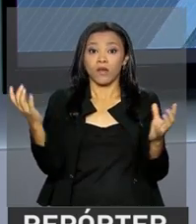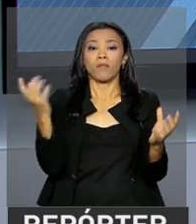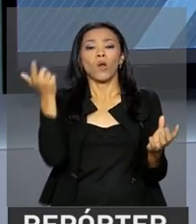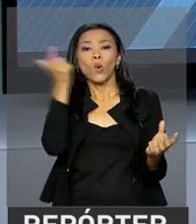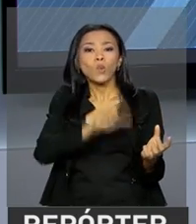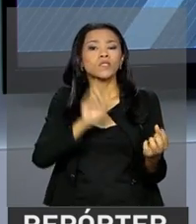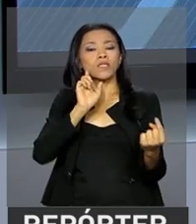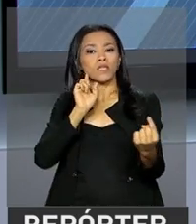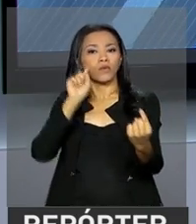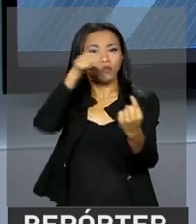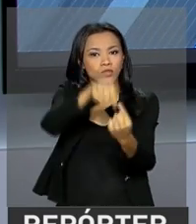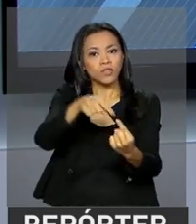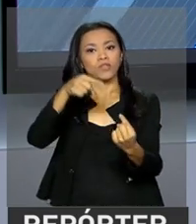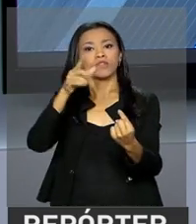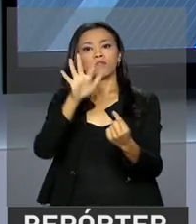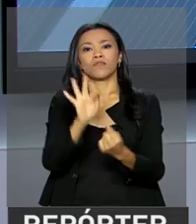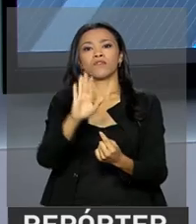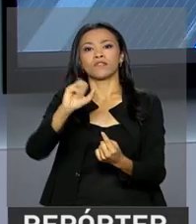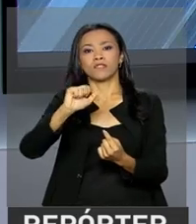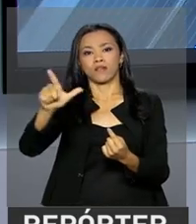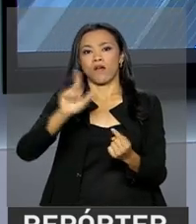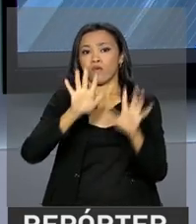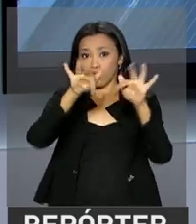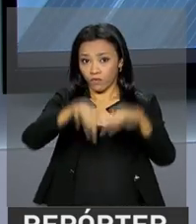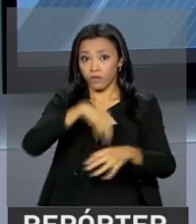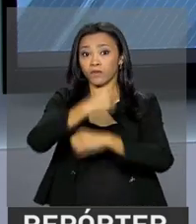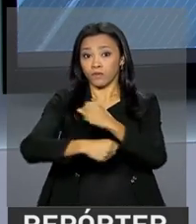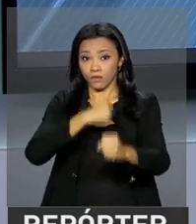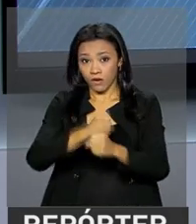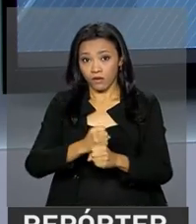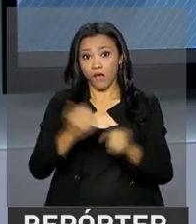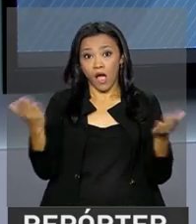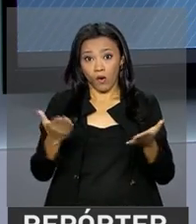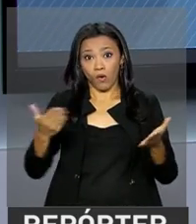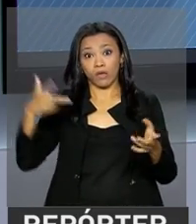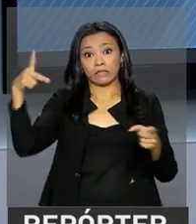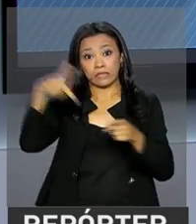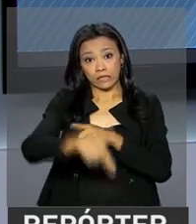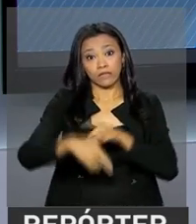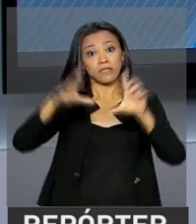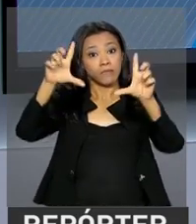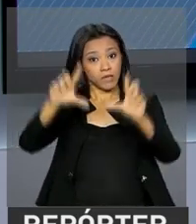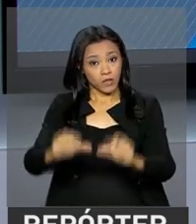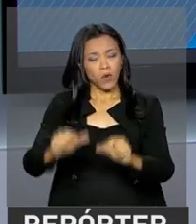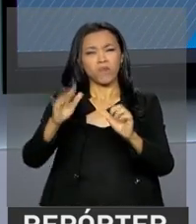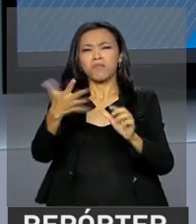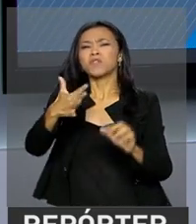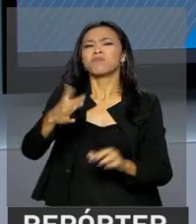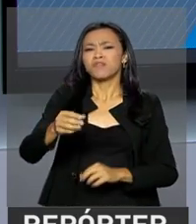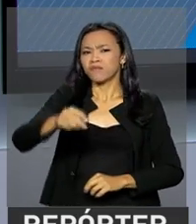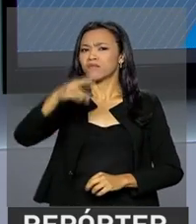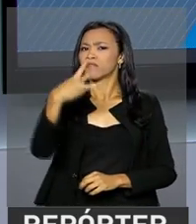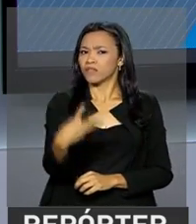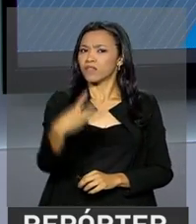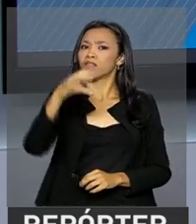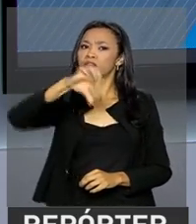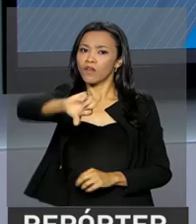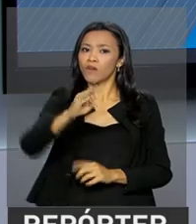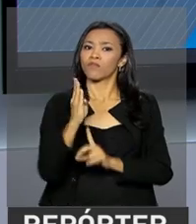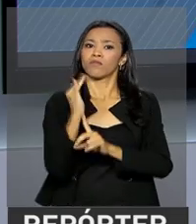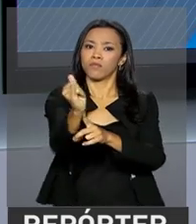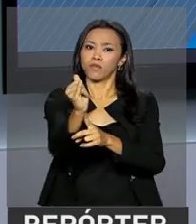atingir a meta fiscal no final do ano agora o corte Vai ser menor de aproximadamente R